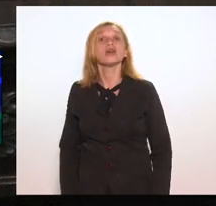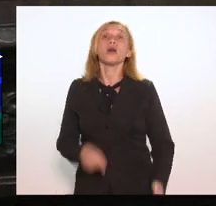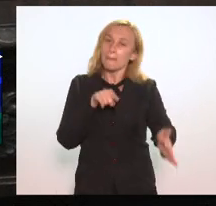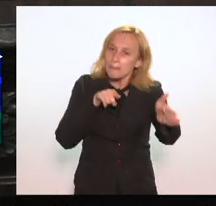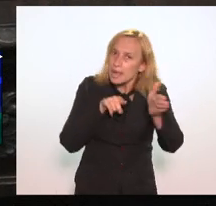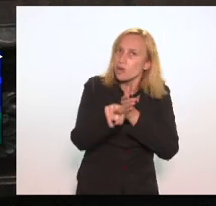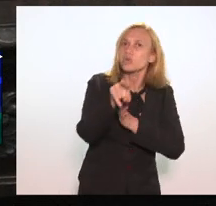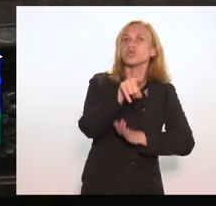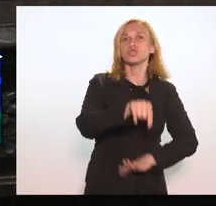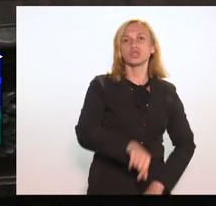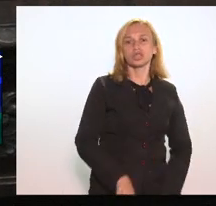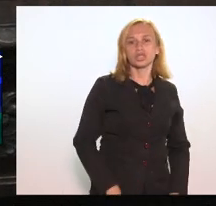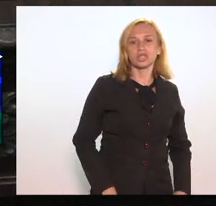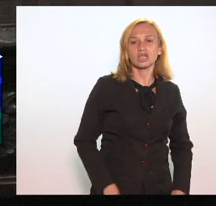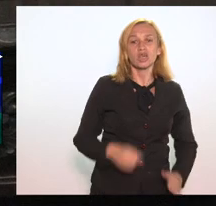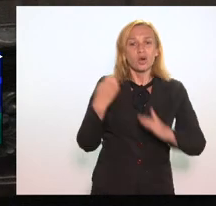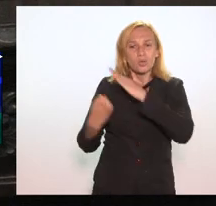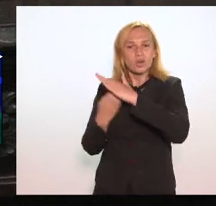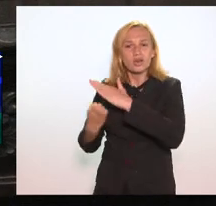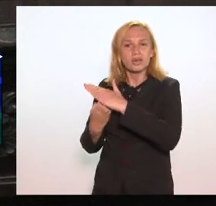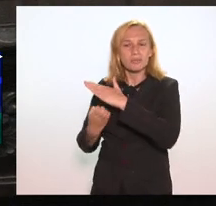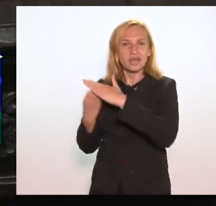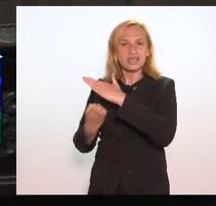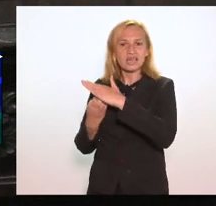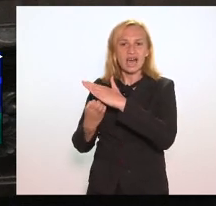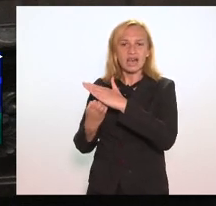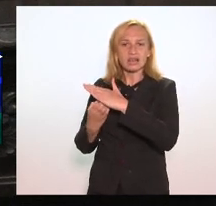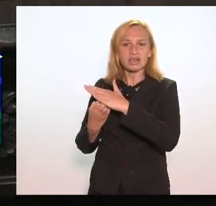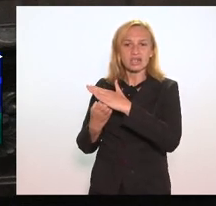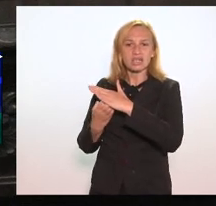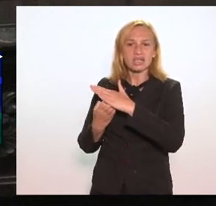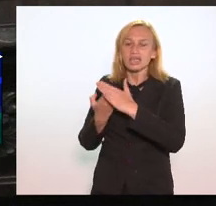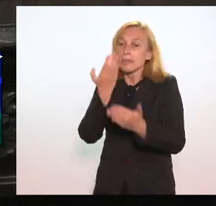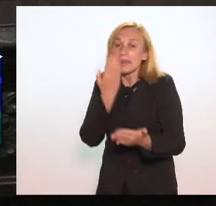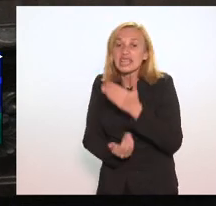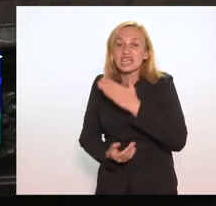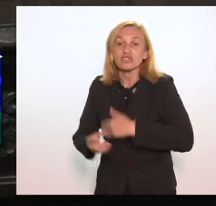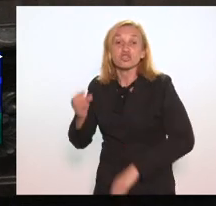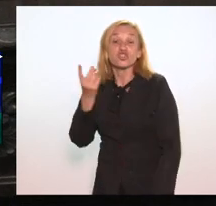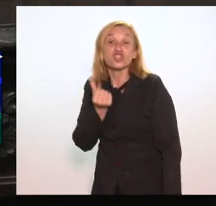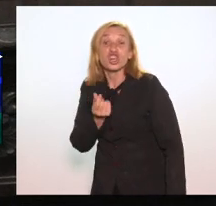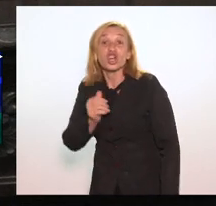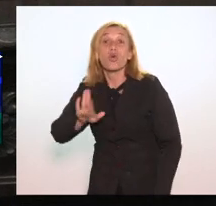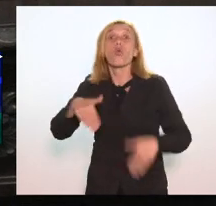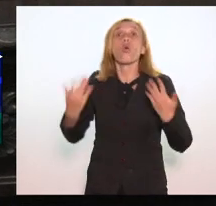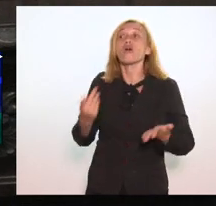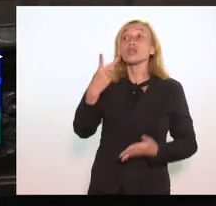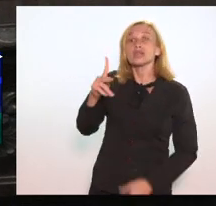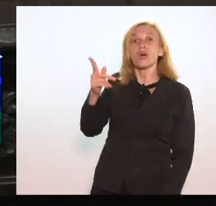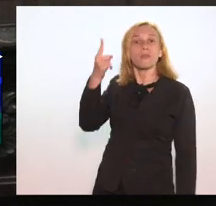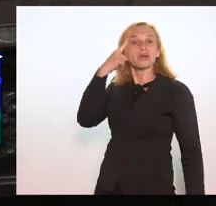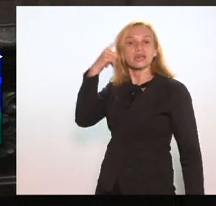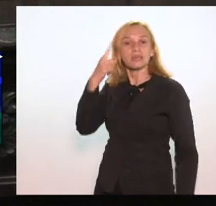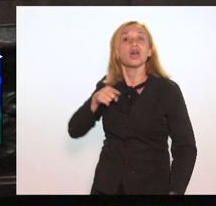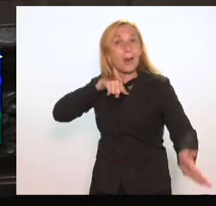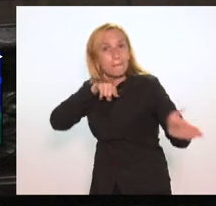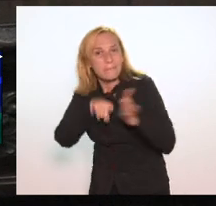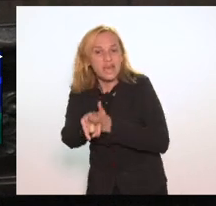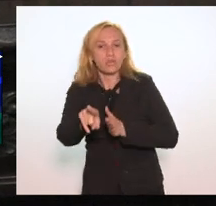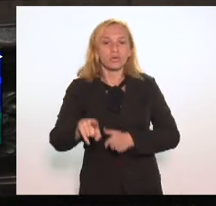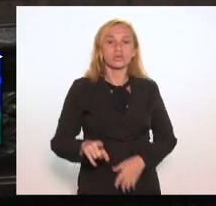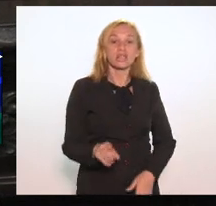pergunte ao empresário que tá falindo Qual é o seu pensamento Pergunte